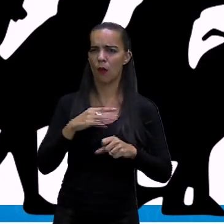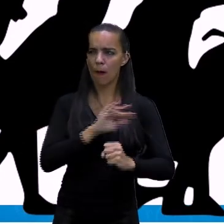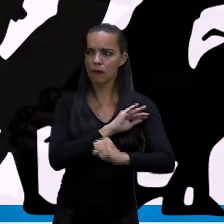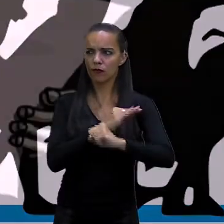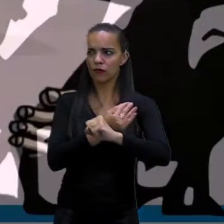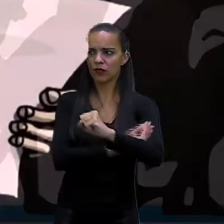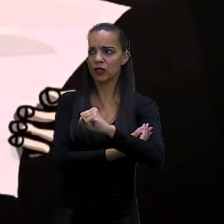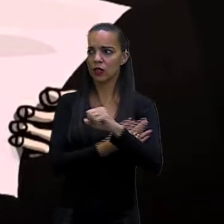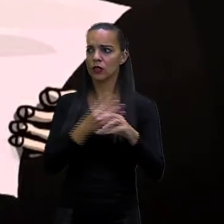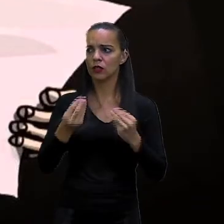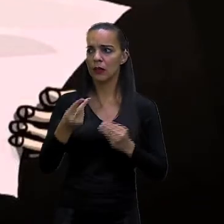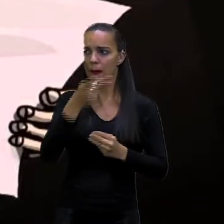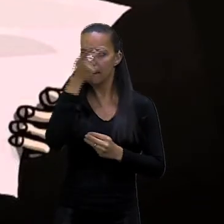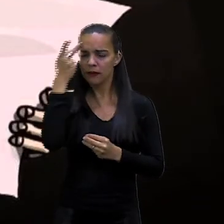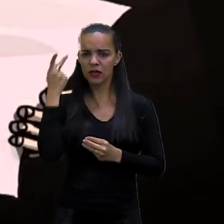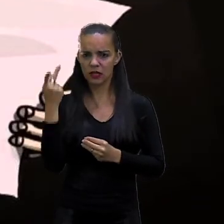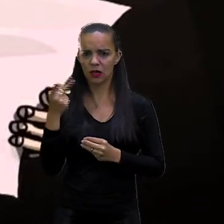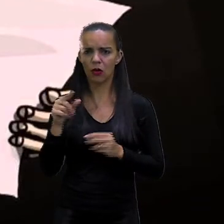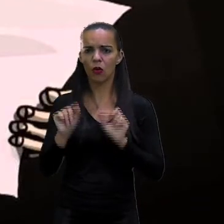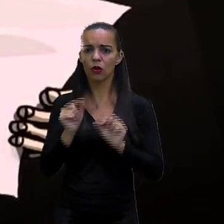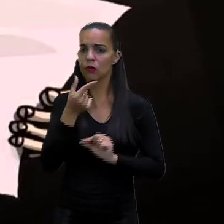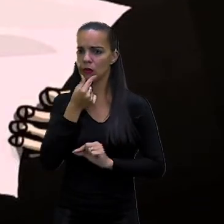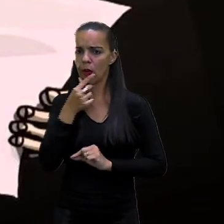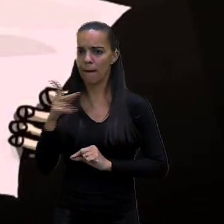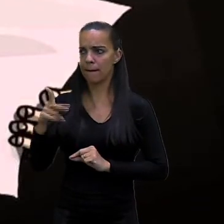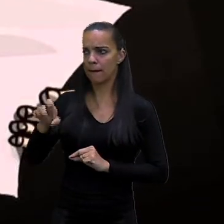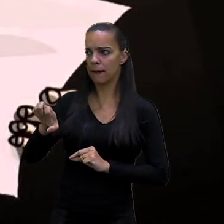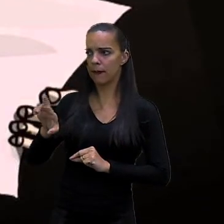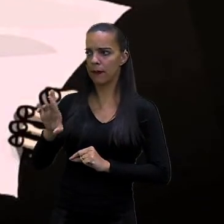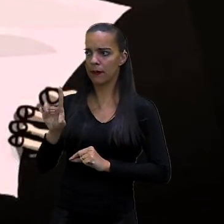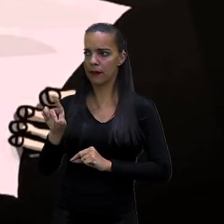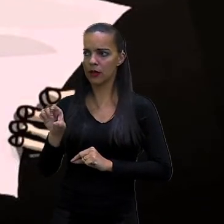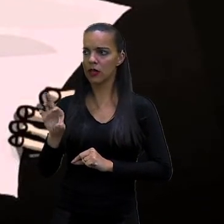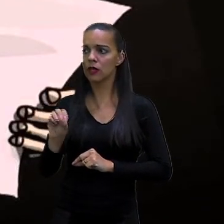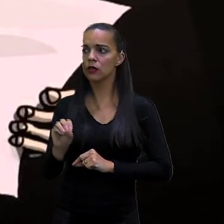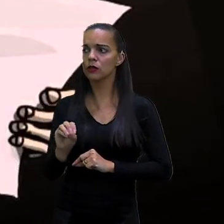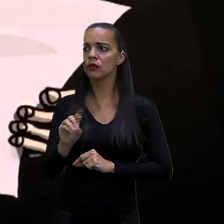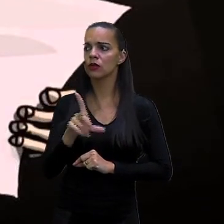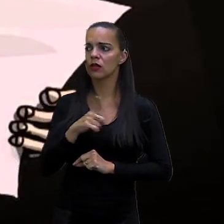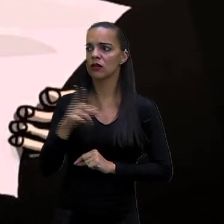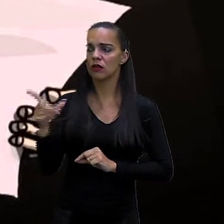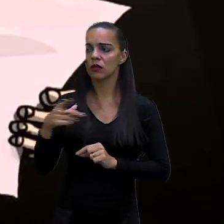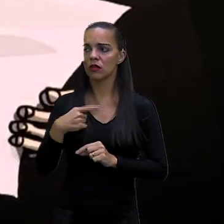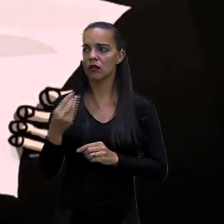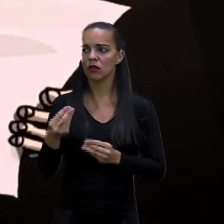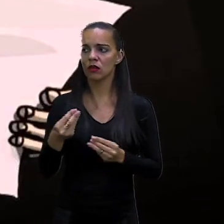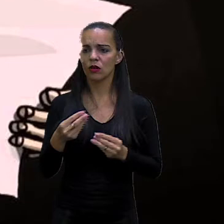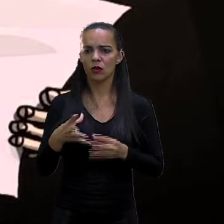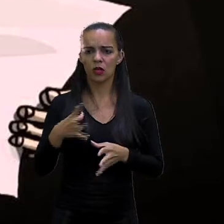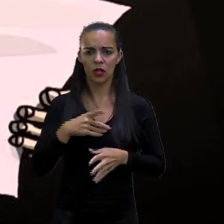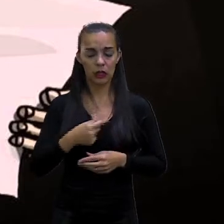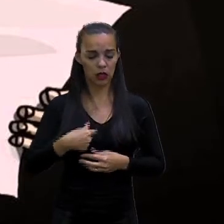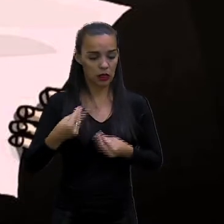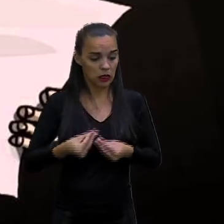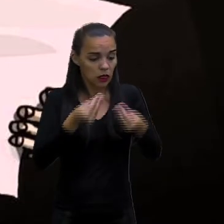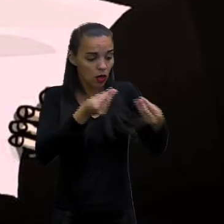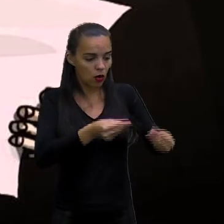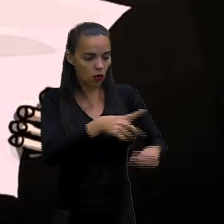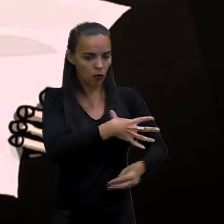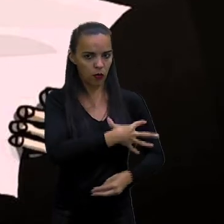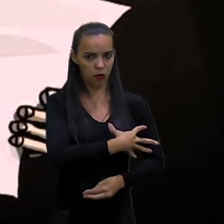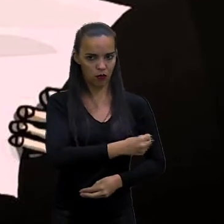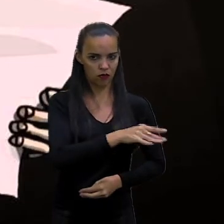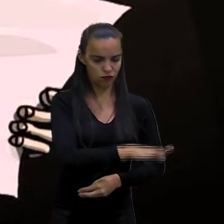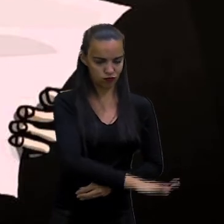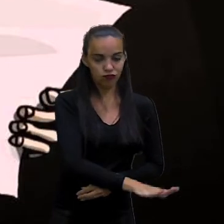insatisfações, Dom Pedro acabou optando pela abdicação e deixando o trono para seu filho Pedro de